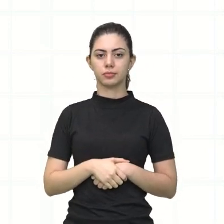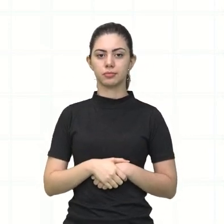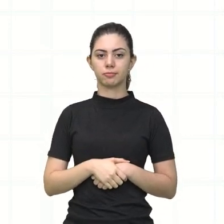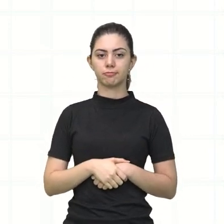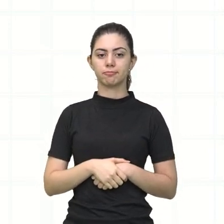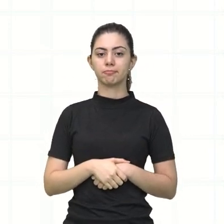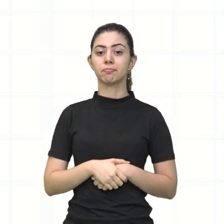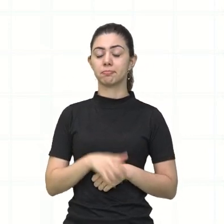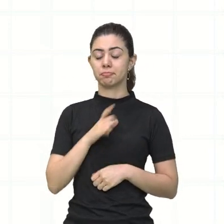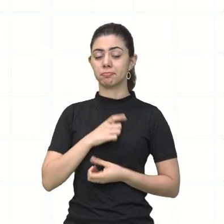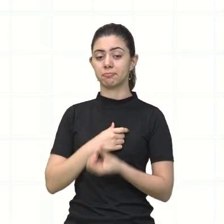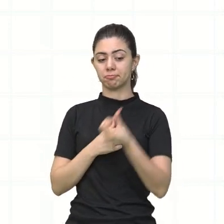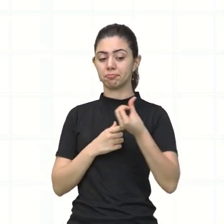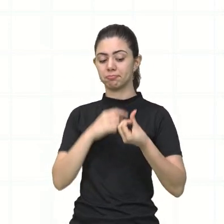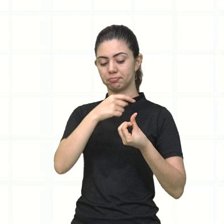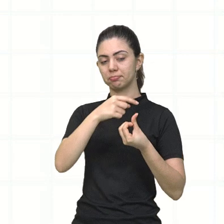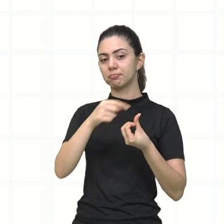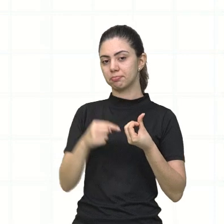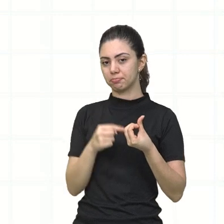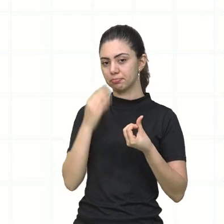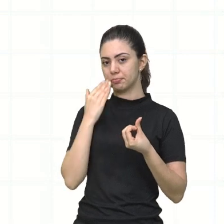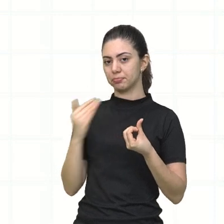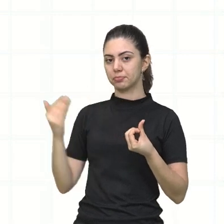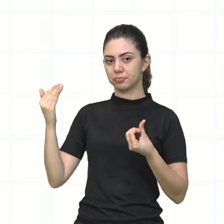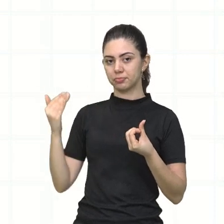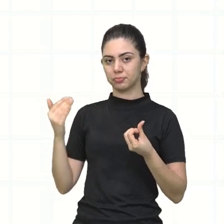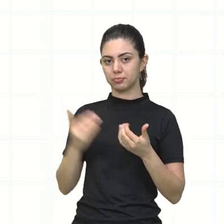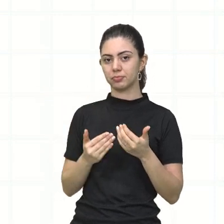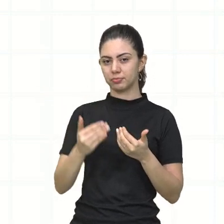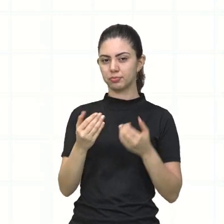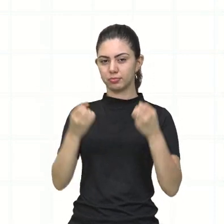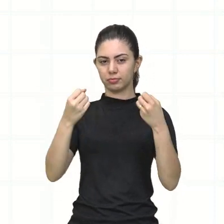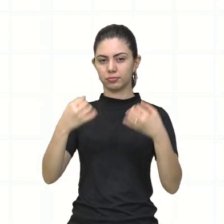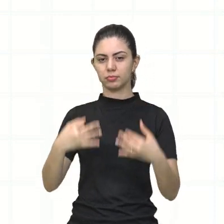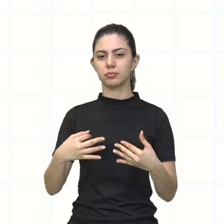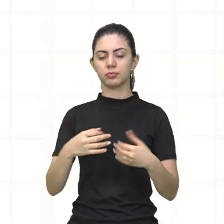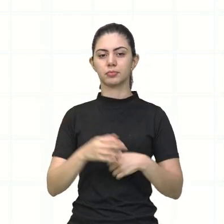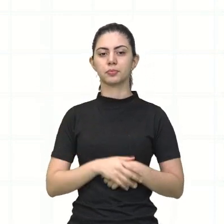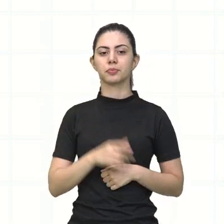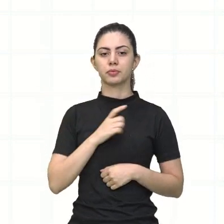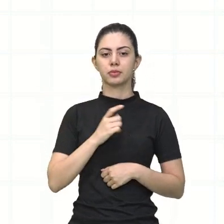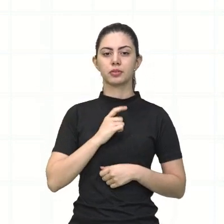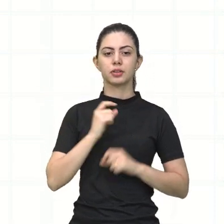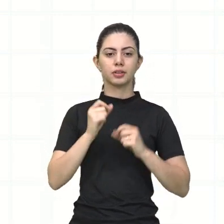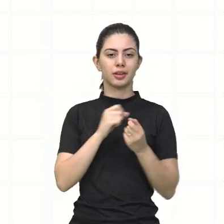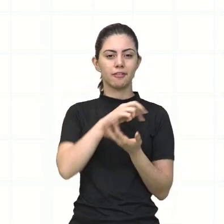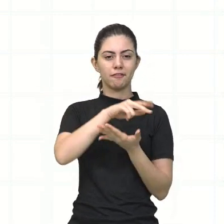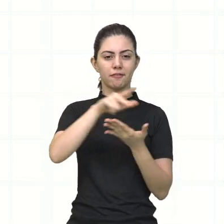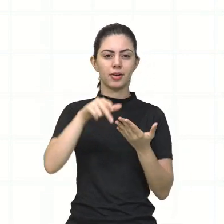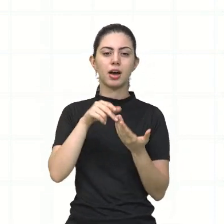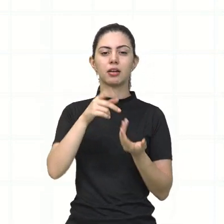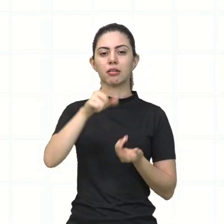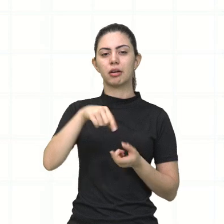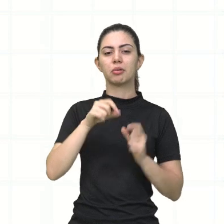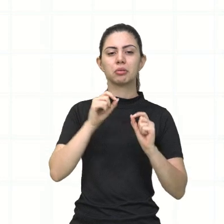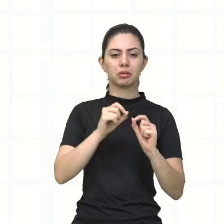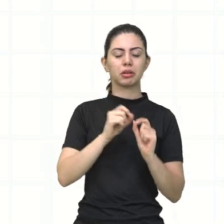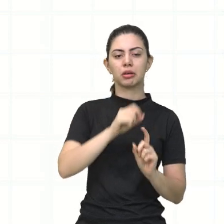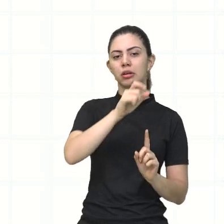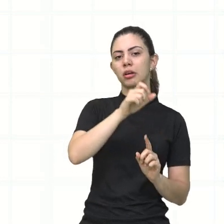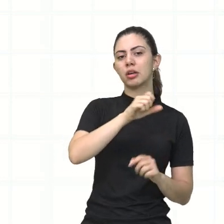6 tipos aqui. A gente vai dar uma olhadinha subjetivas, as objetivas diretas, as objetivas indiretas, completivas